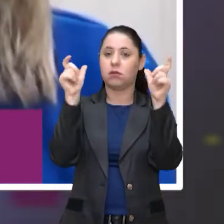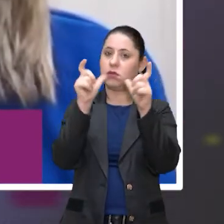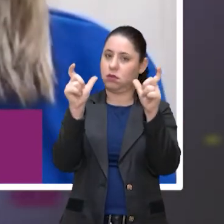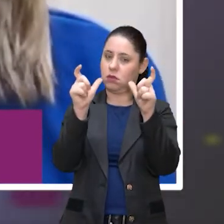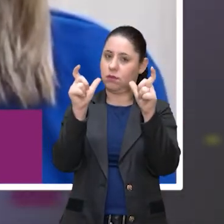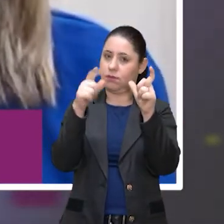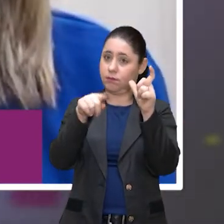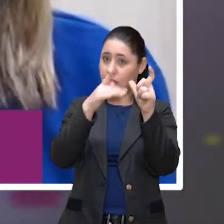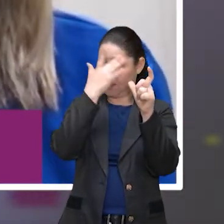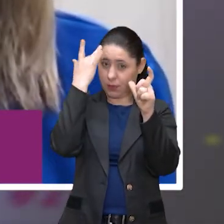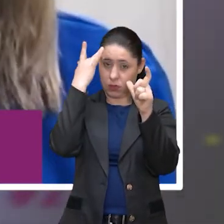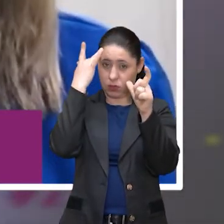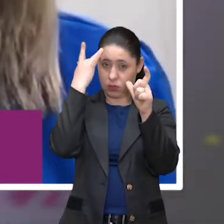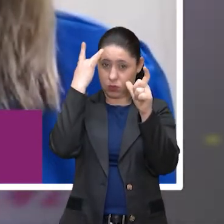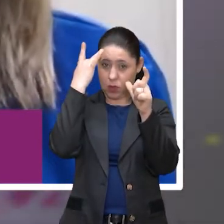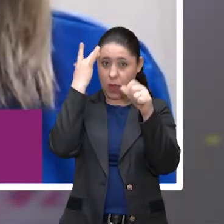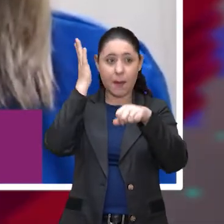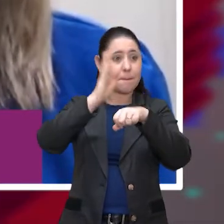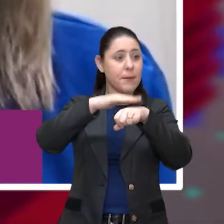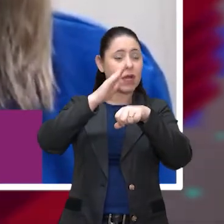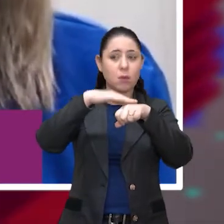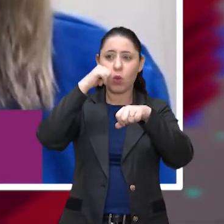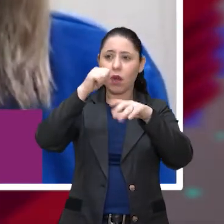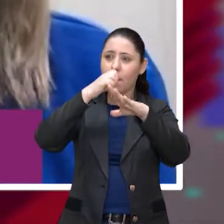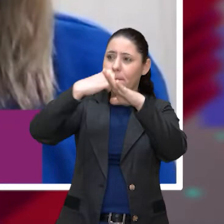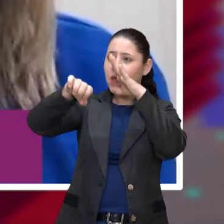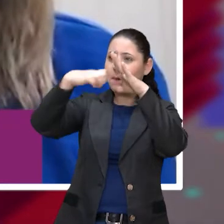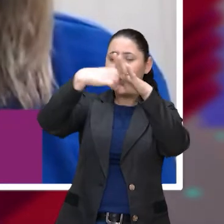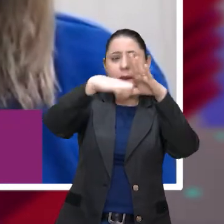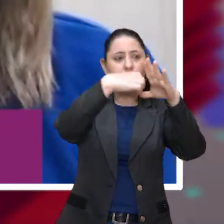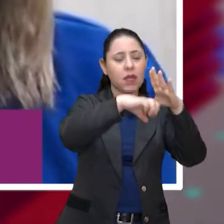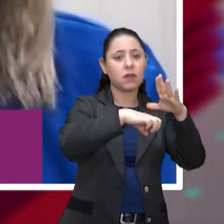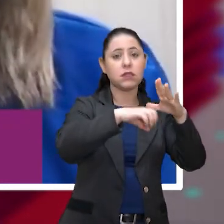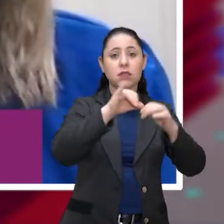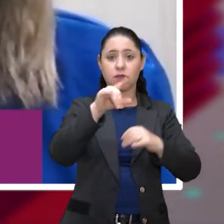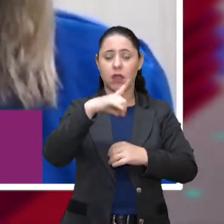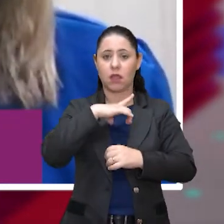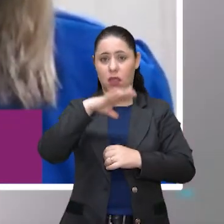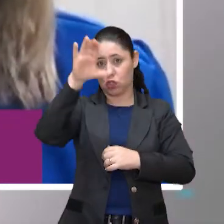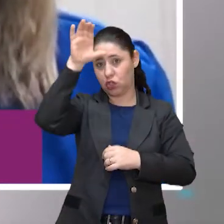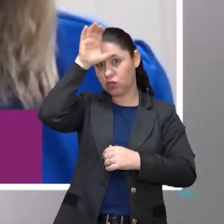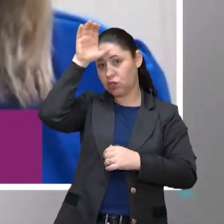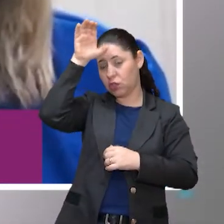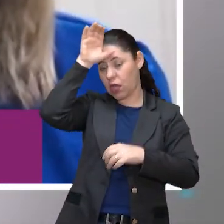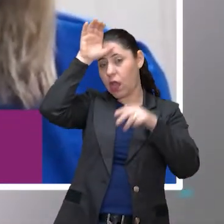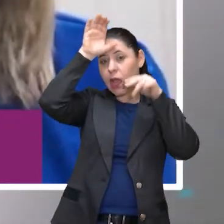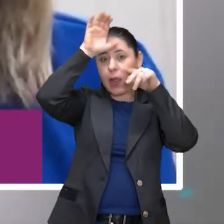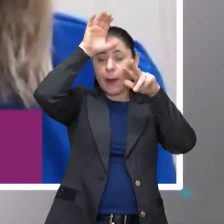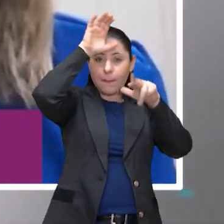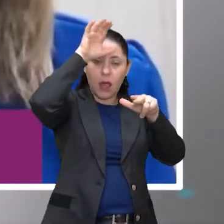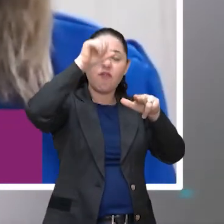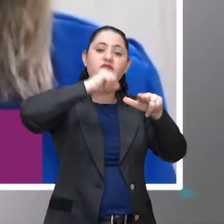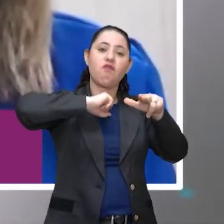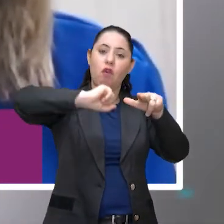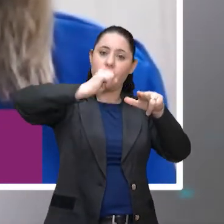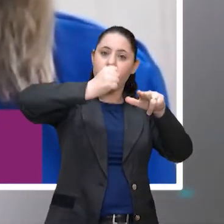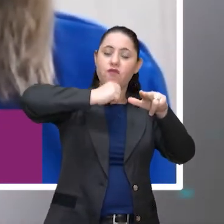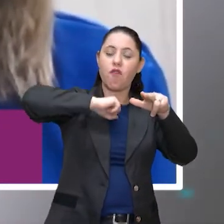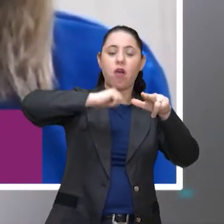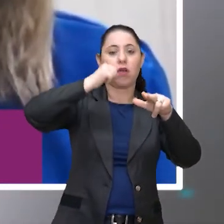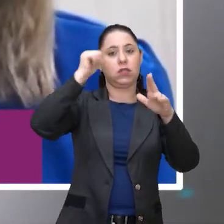alertando, que passe para mais mulheres. Então, você que tem tia, irmã,